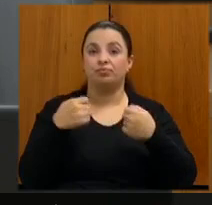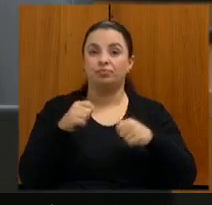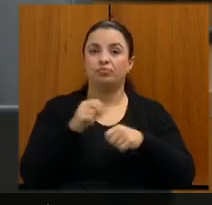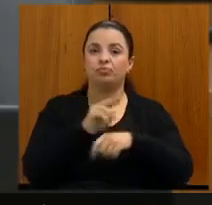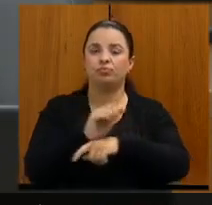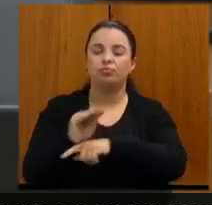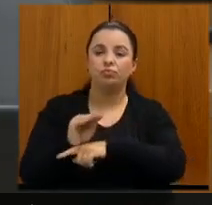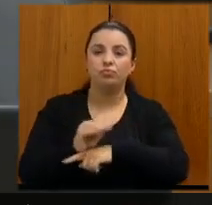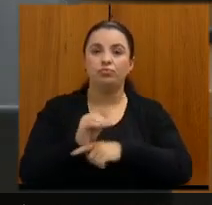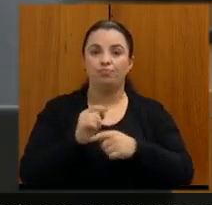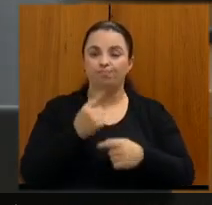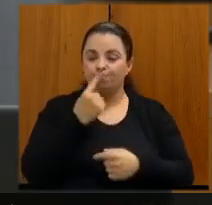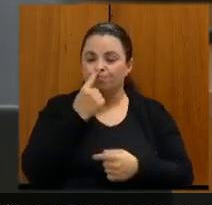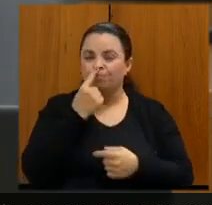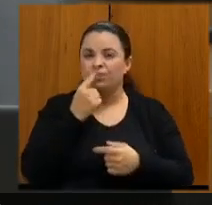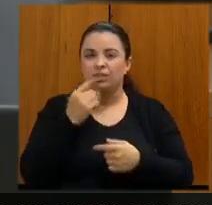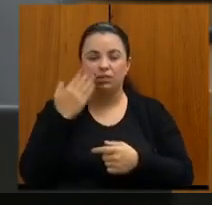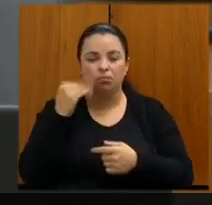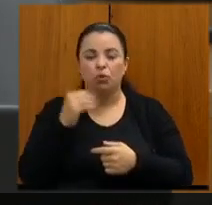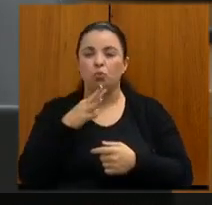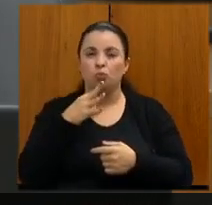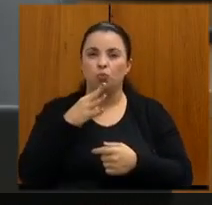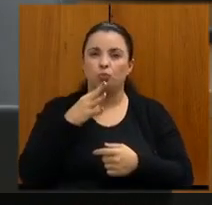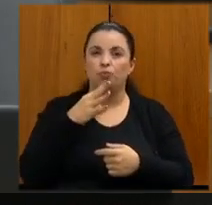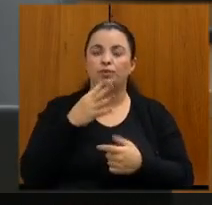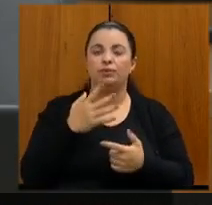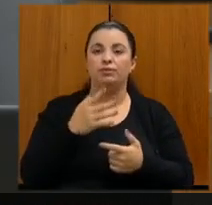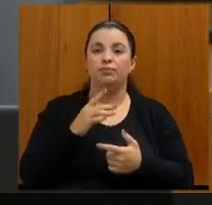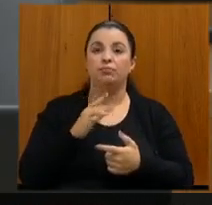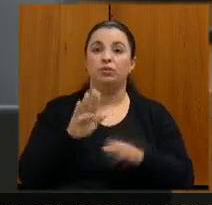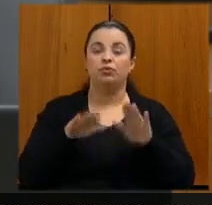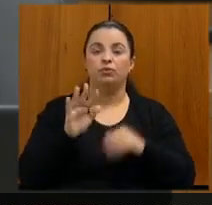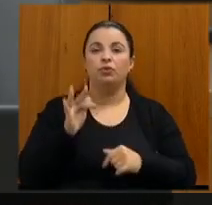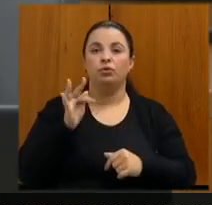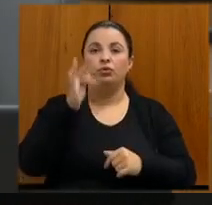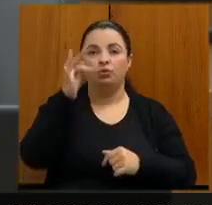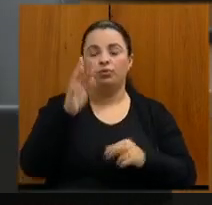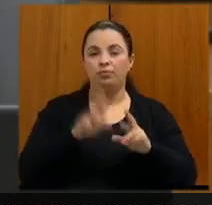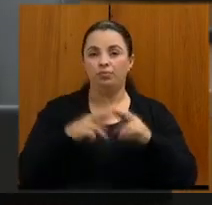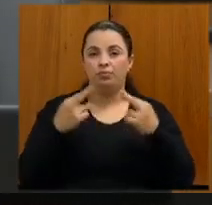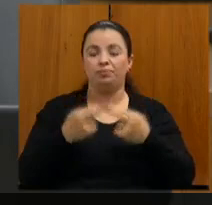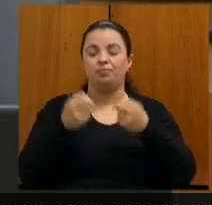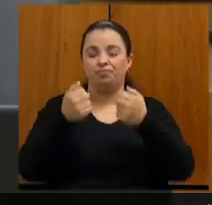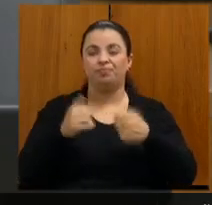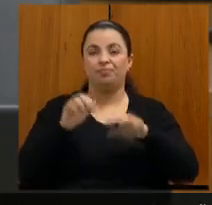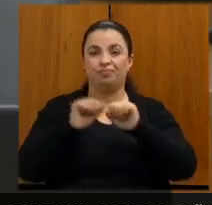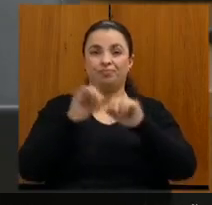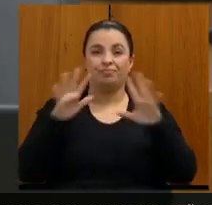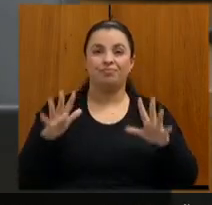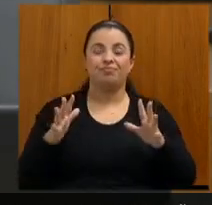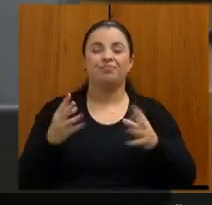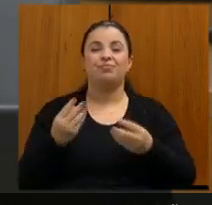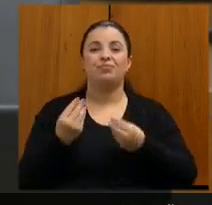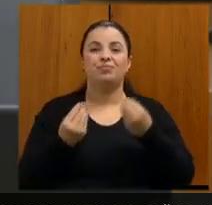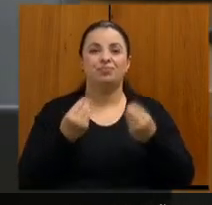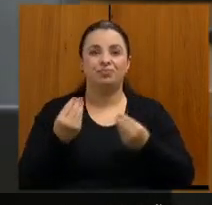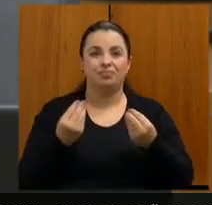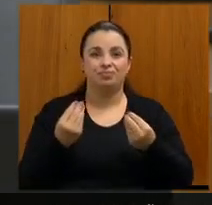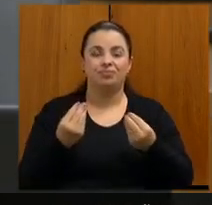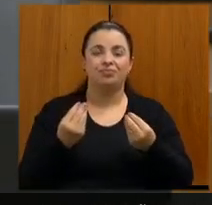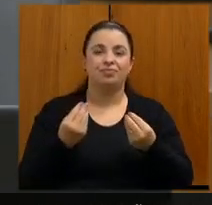cuidar muito de perto quem sabe uma próxima reunião para esclarecer isso mas para todo mundo né e Esse